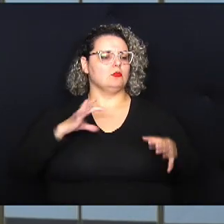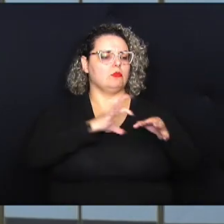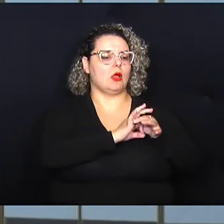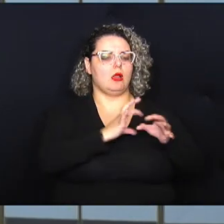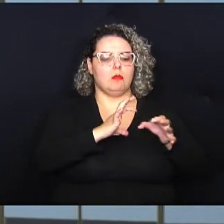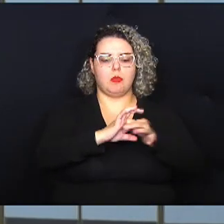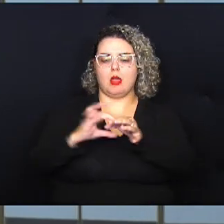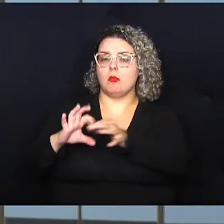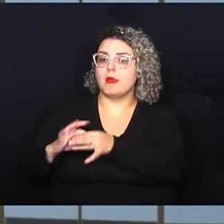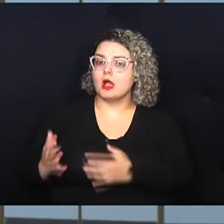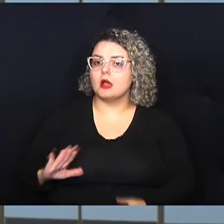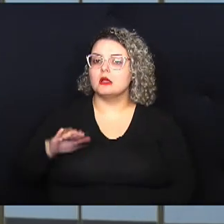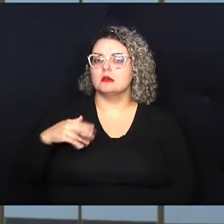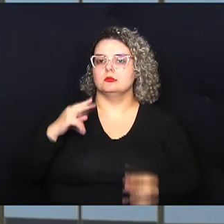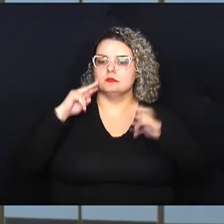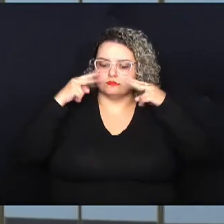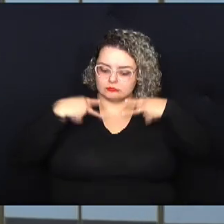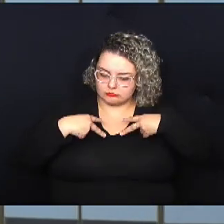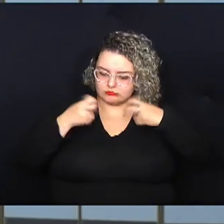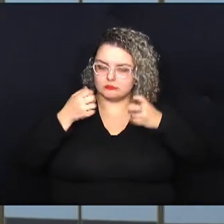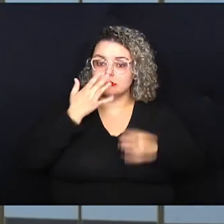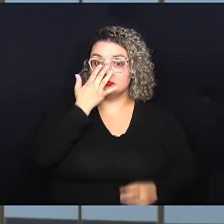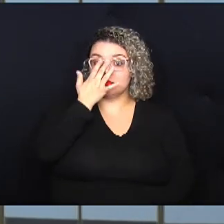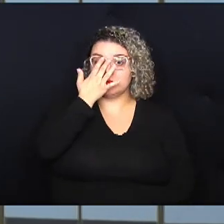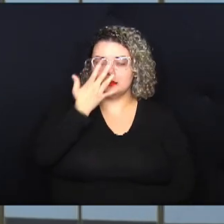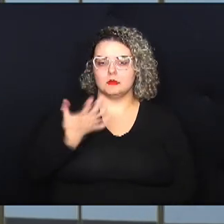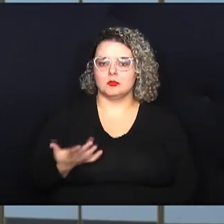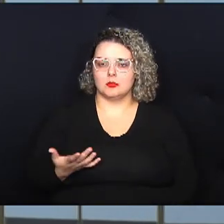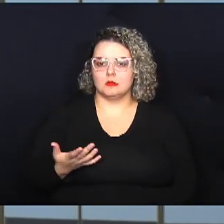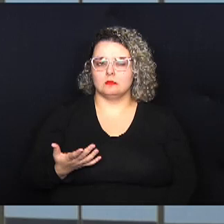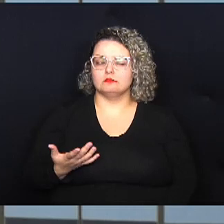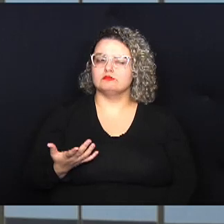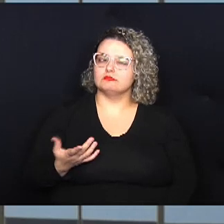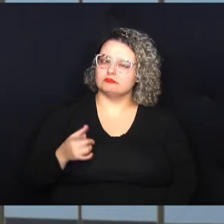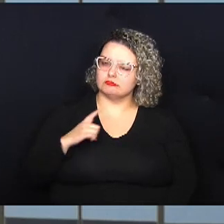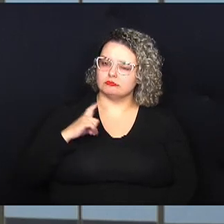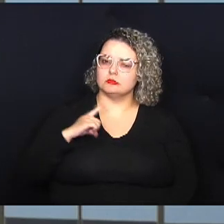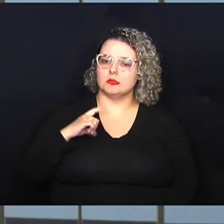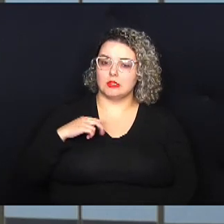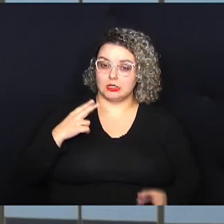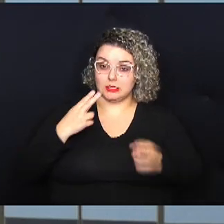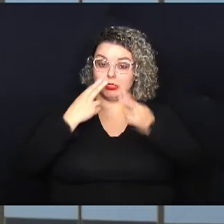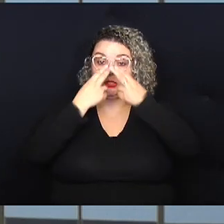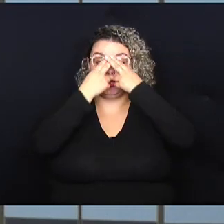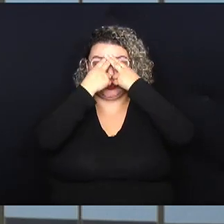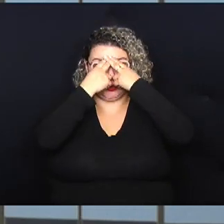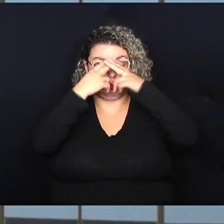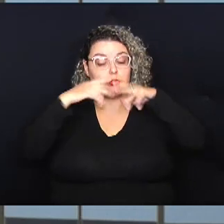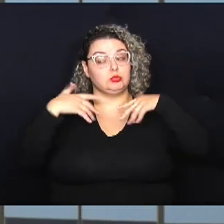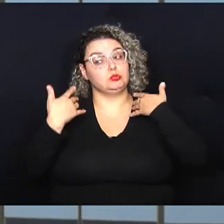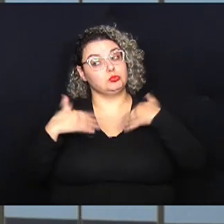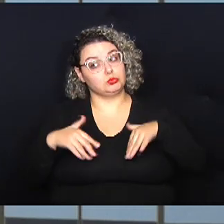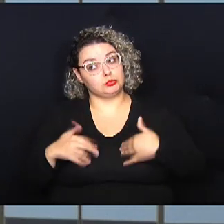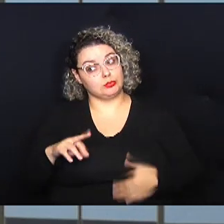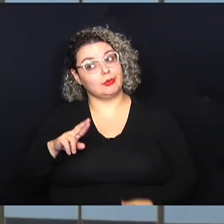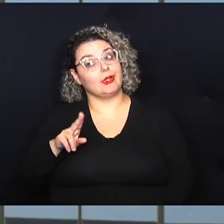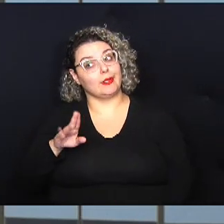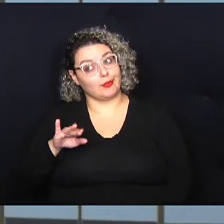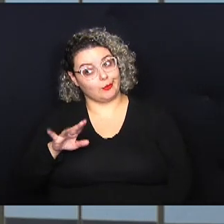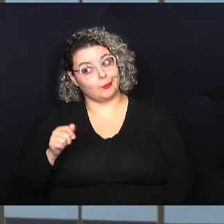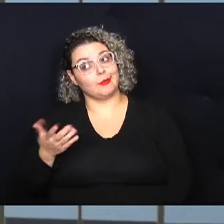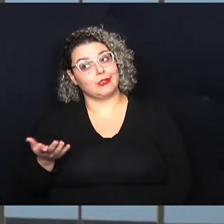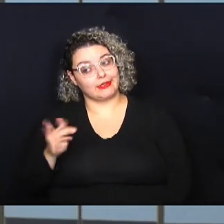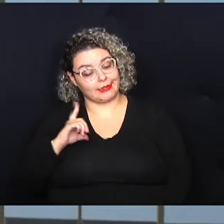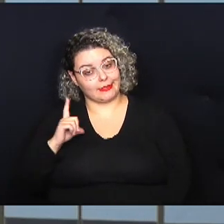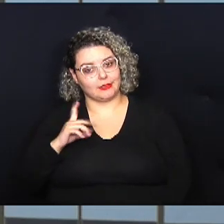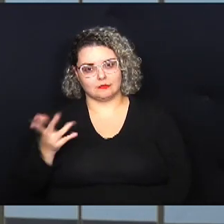quando a gente se conhece, se autoconhece, ainda tem os traumas, né, Rúbia? É verdade. Muitas vezes